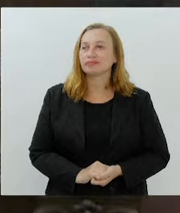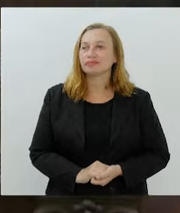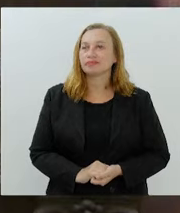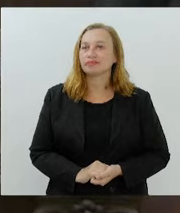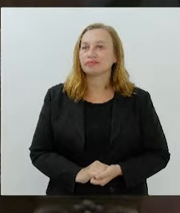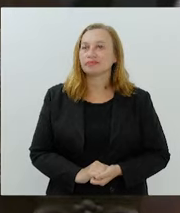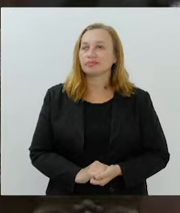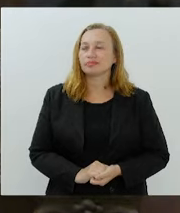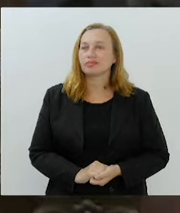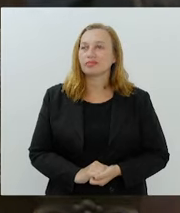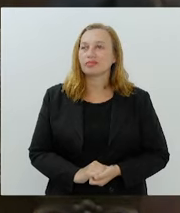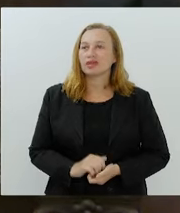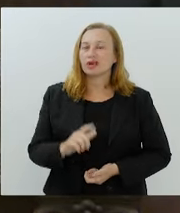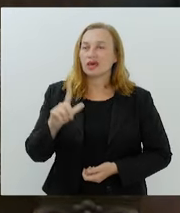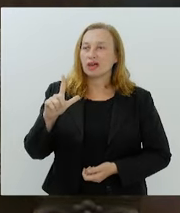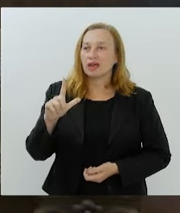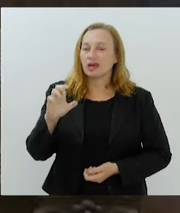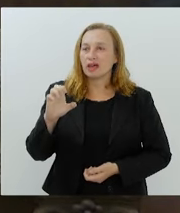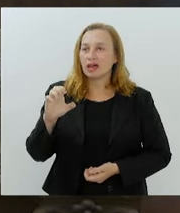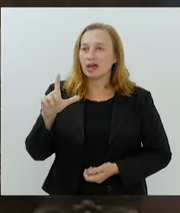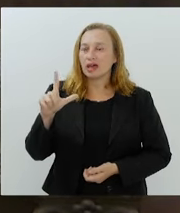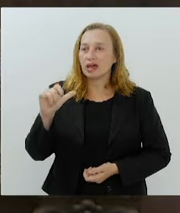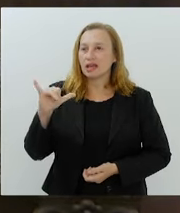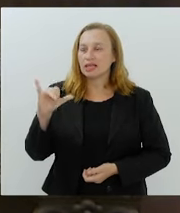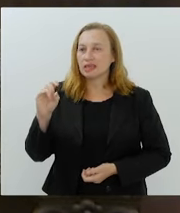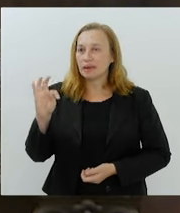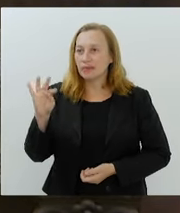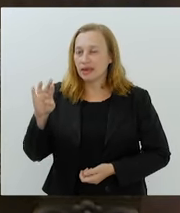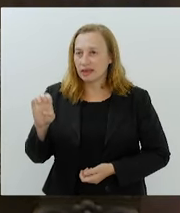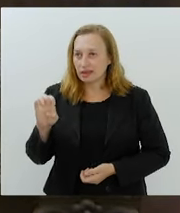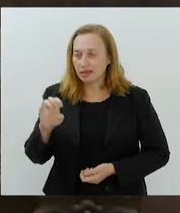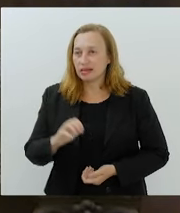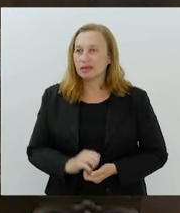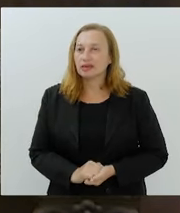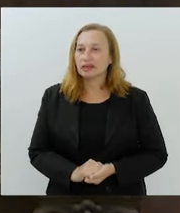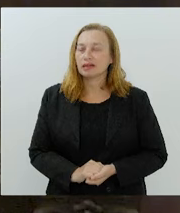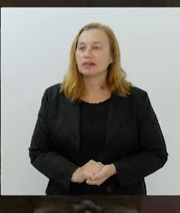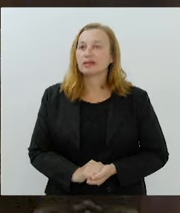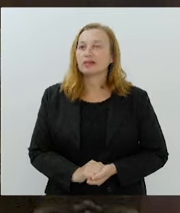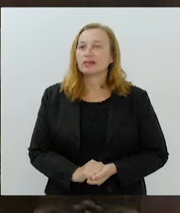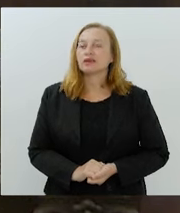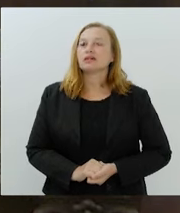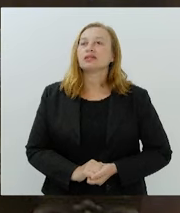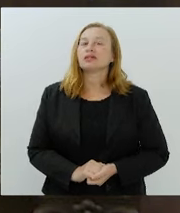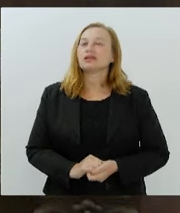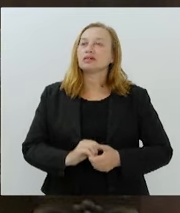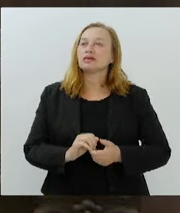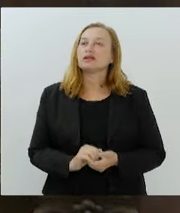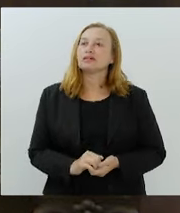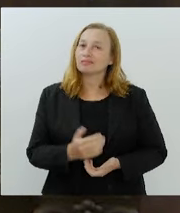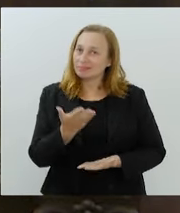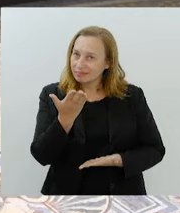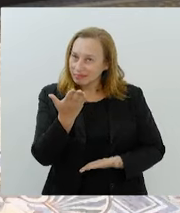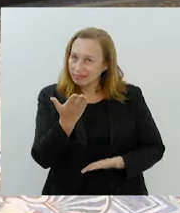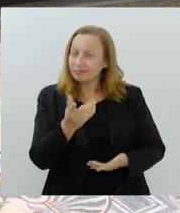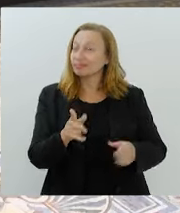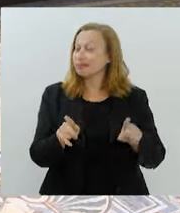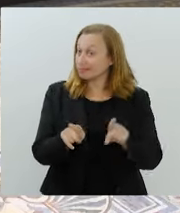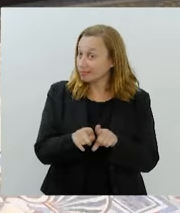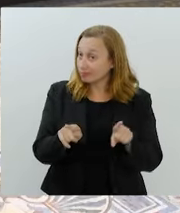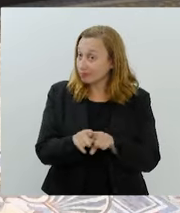A Elizabeth McGregor, presidente do Fórum Nacional de Proteção e Defesa Animal, está aqui. Também é